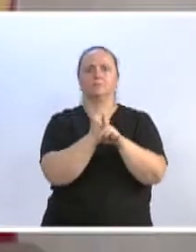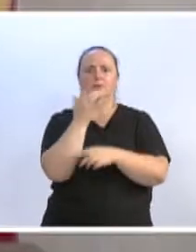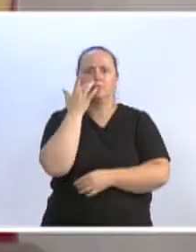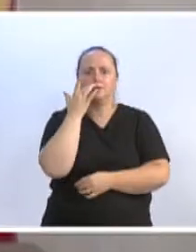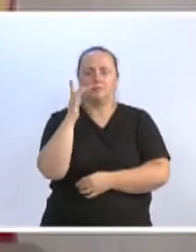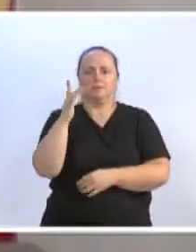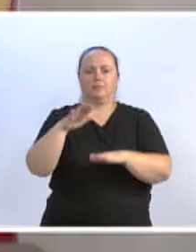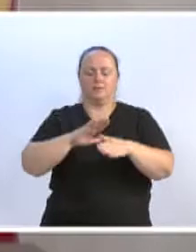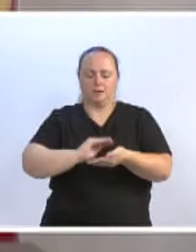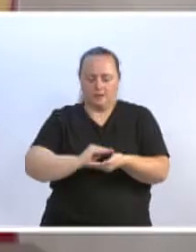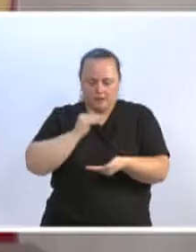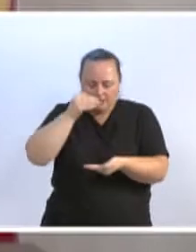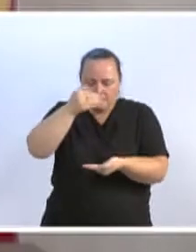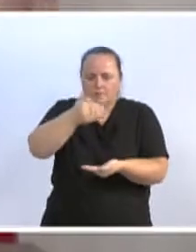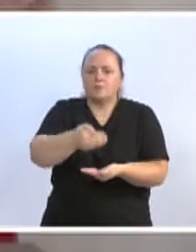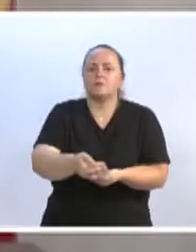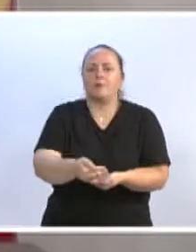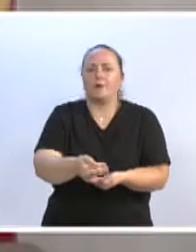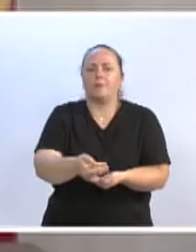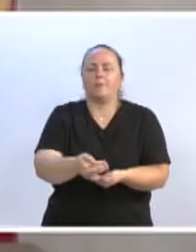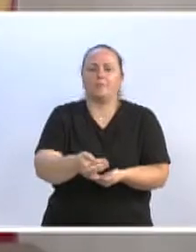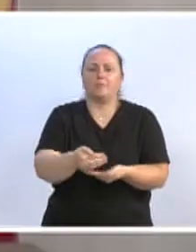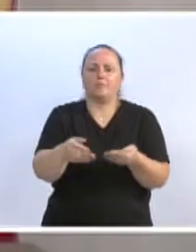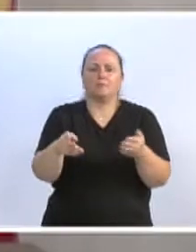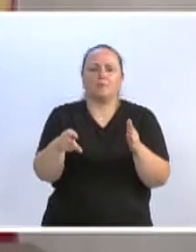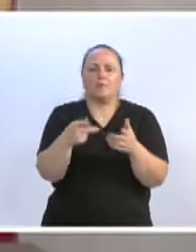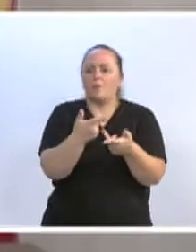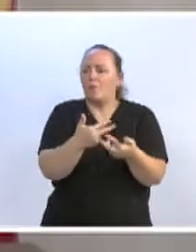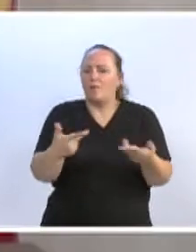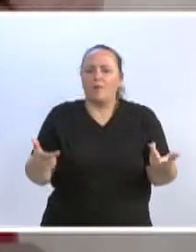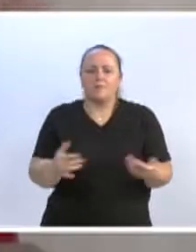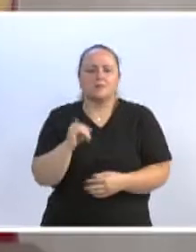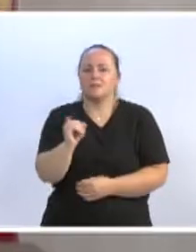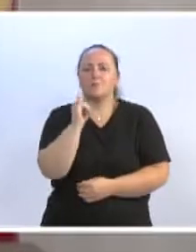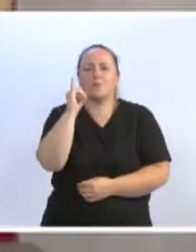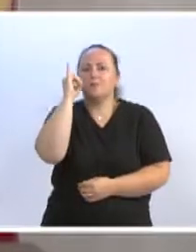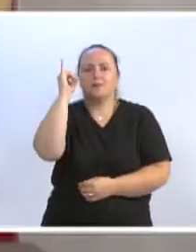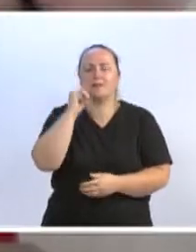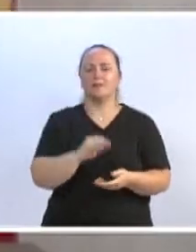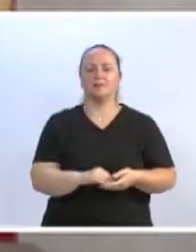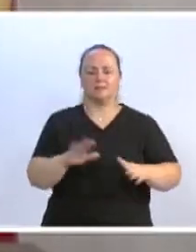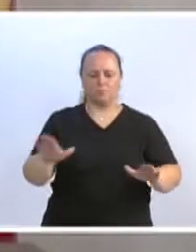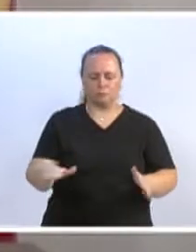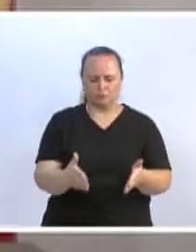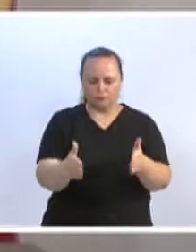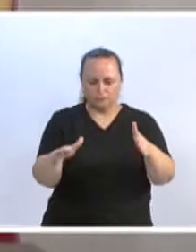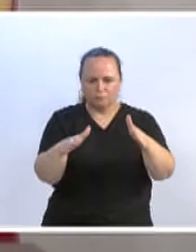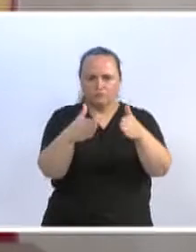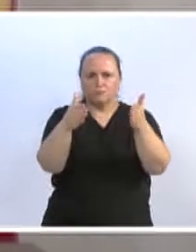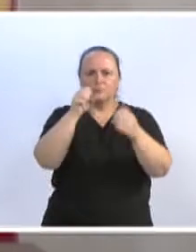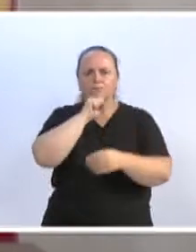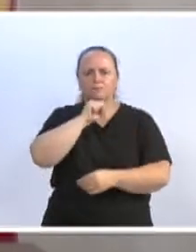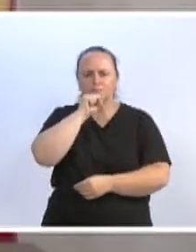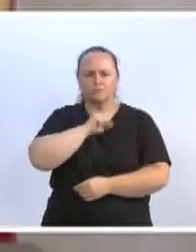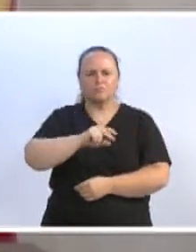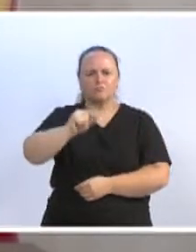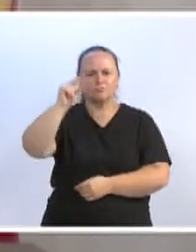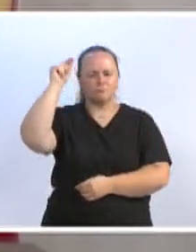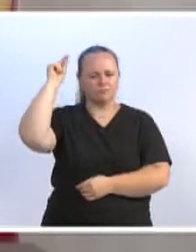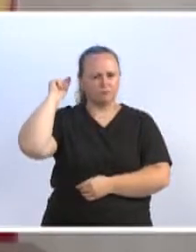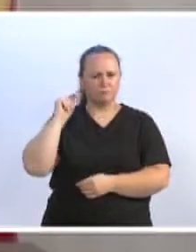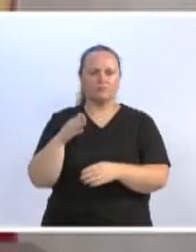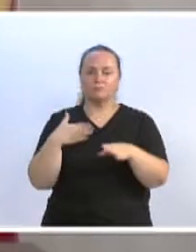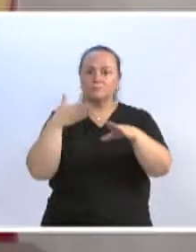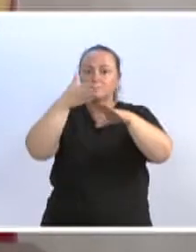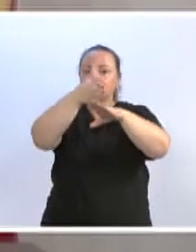tesouros, tesouros arqueológicos, peças de cerâmica antiga, documentos, pergaminhos, e ele vai lá